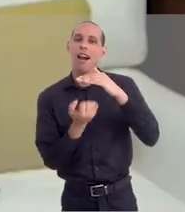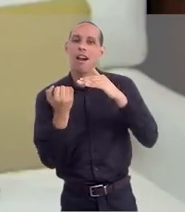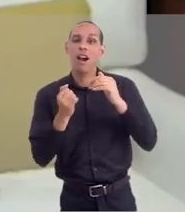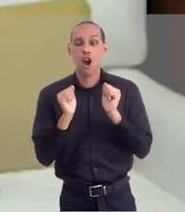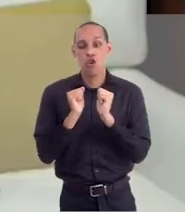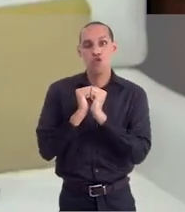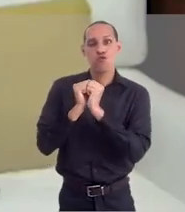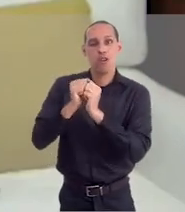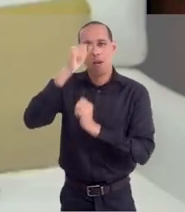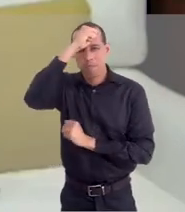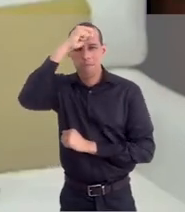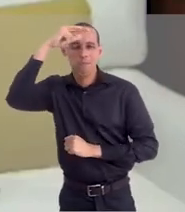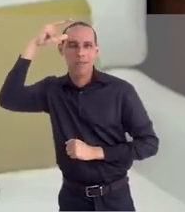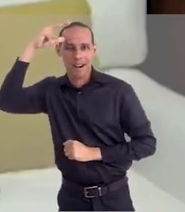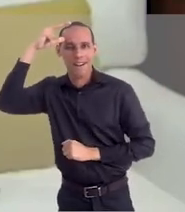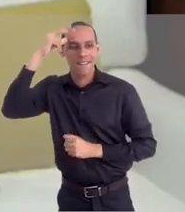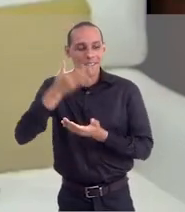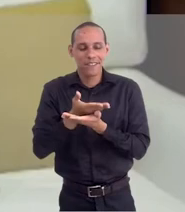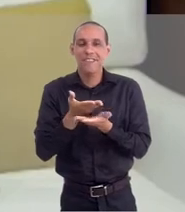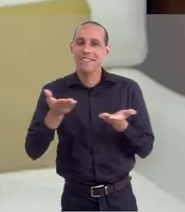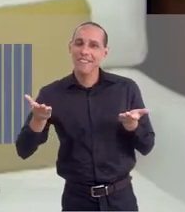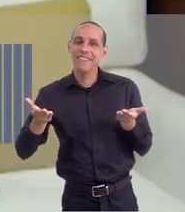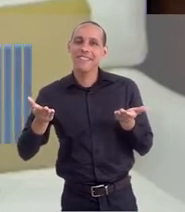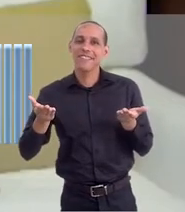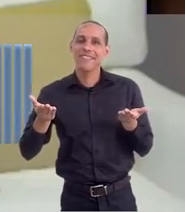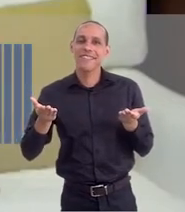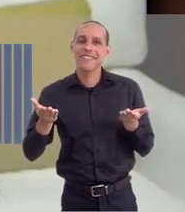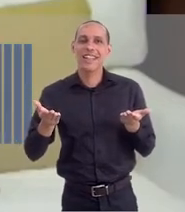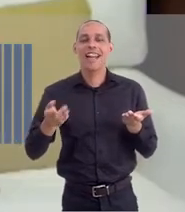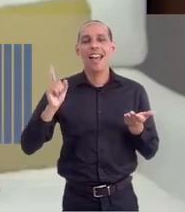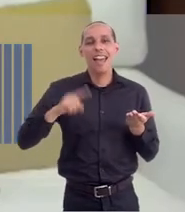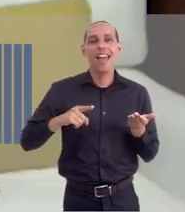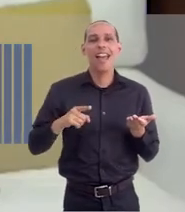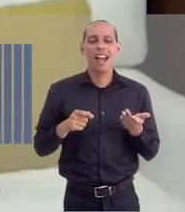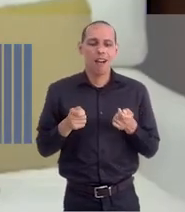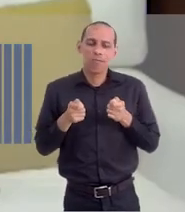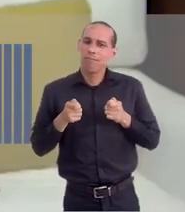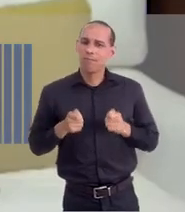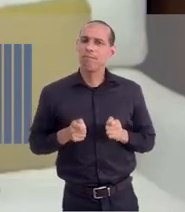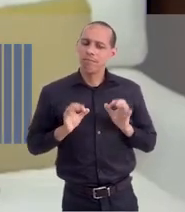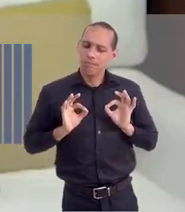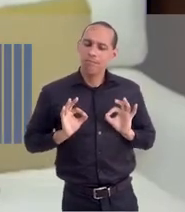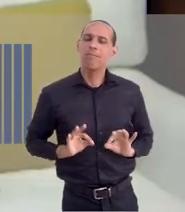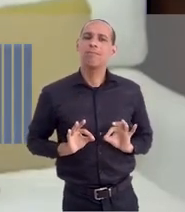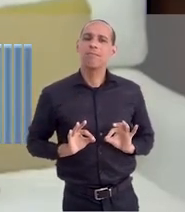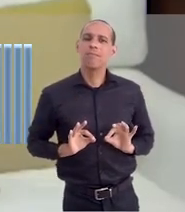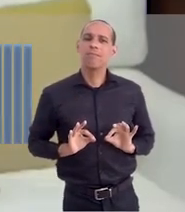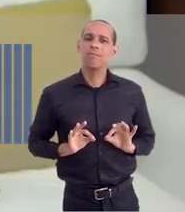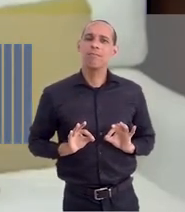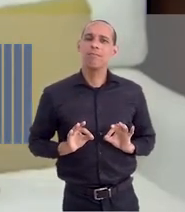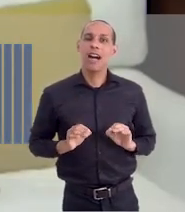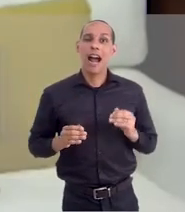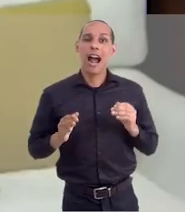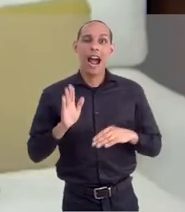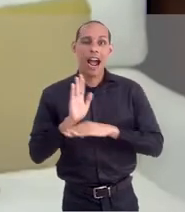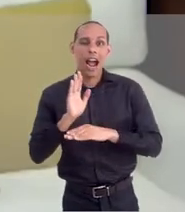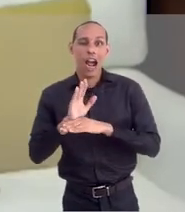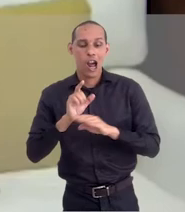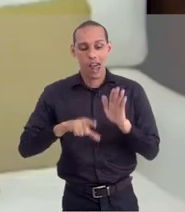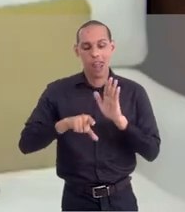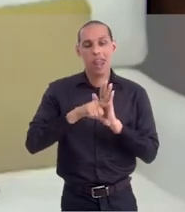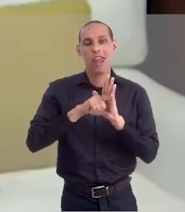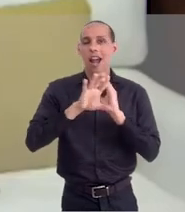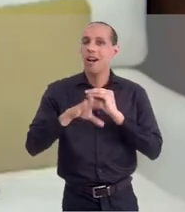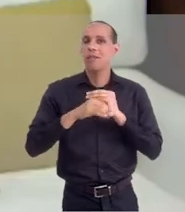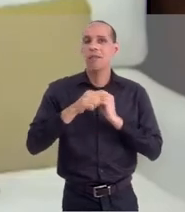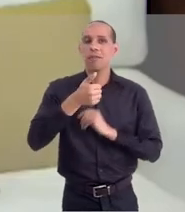âmbito do município, com a prefeitura. Eles são, nós dizemos sempre, eles são os fiéis da Lei Complementar